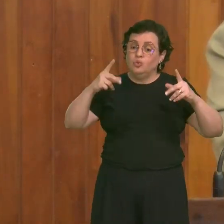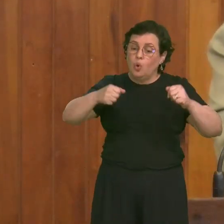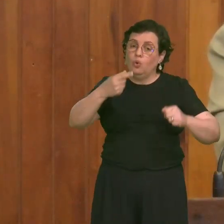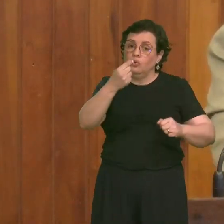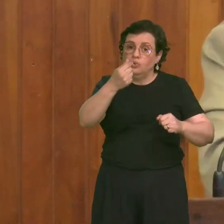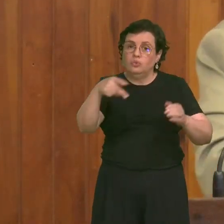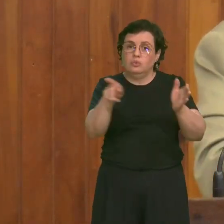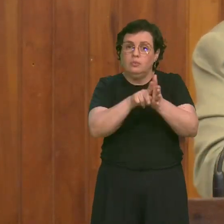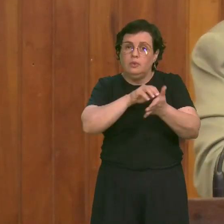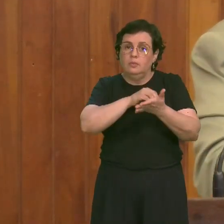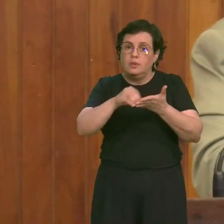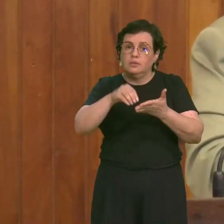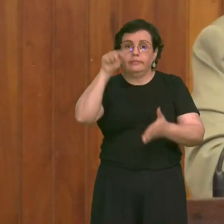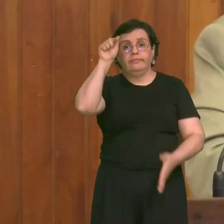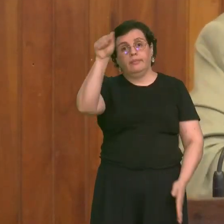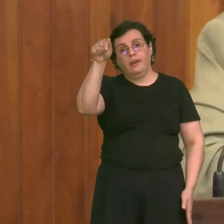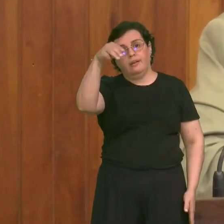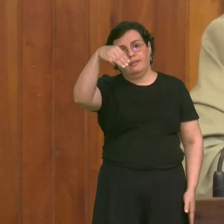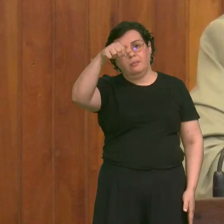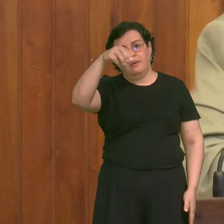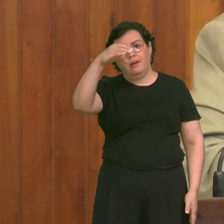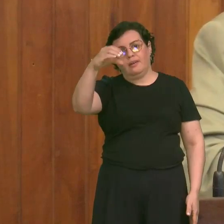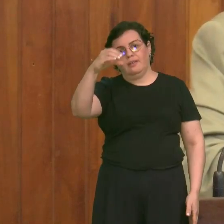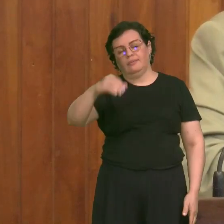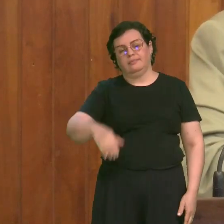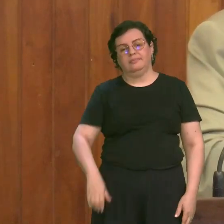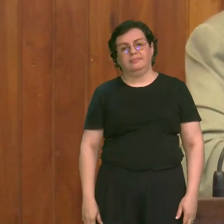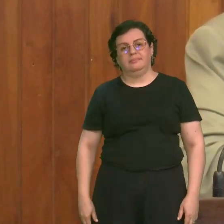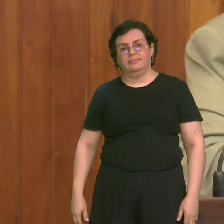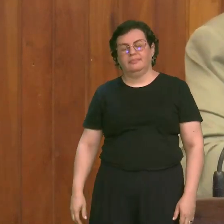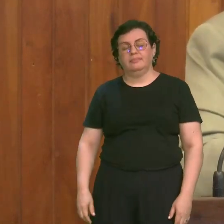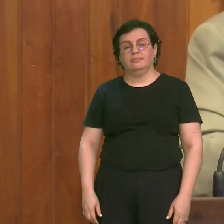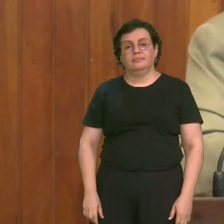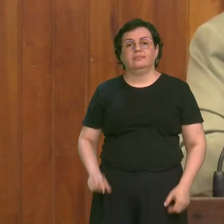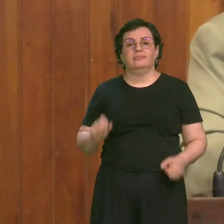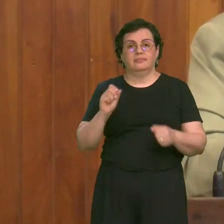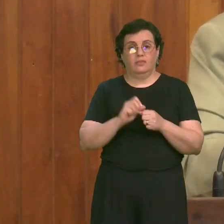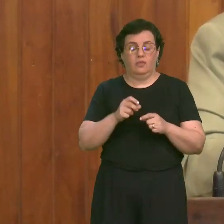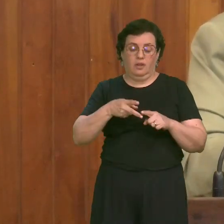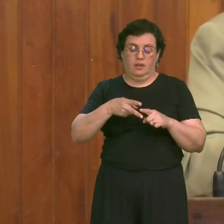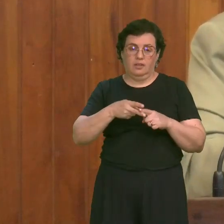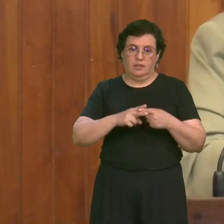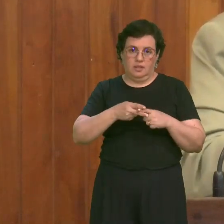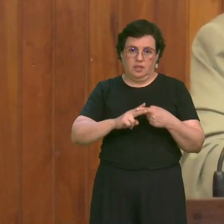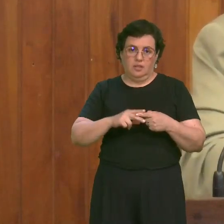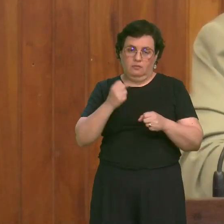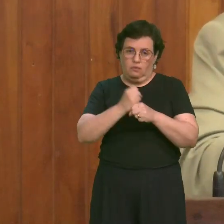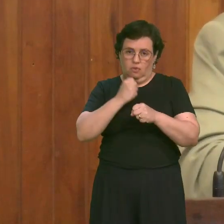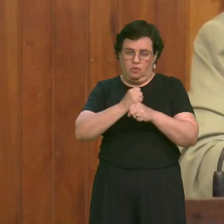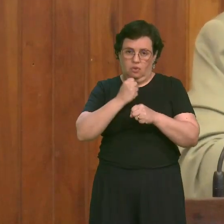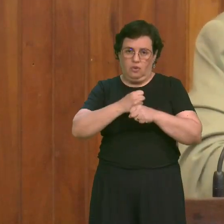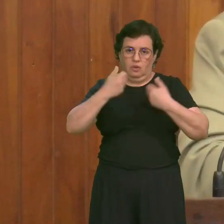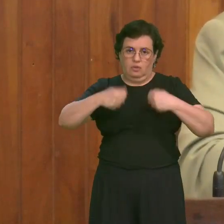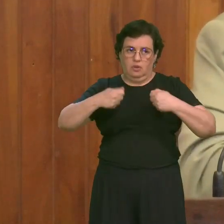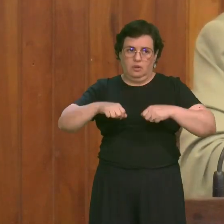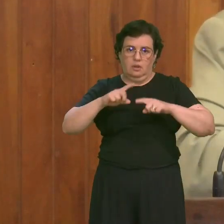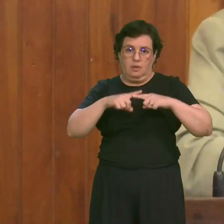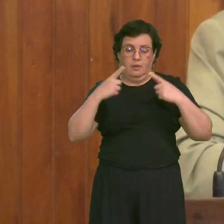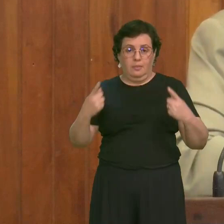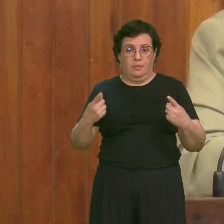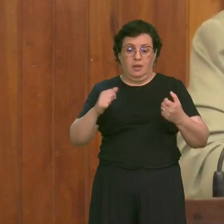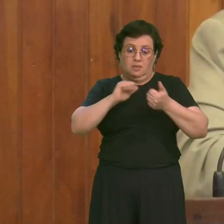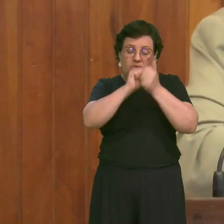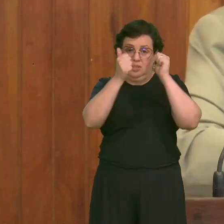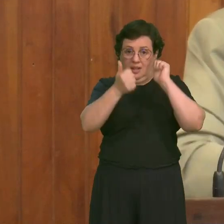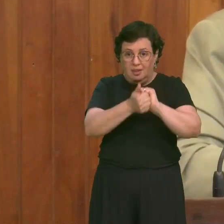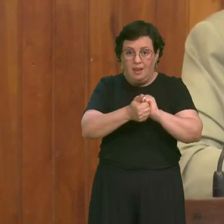recursos da secretaria para lá faz-se As Reformas necessárias mas não sacrifica os